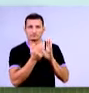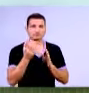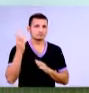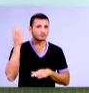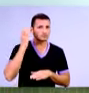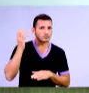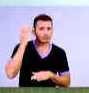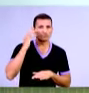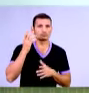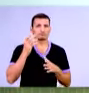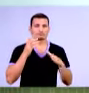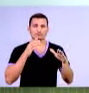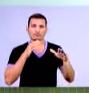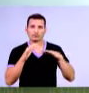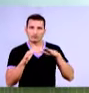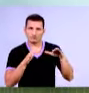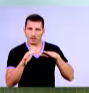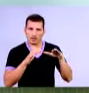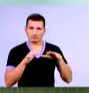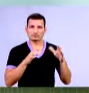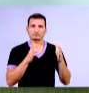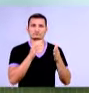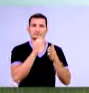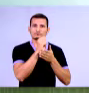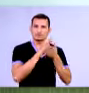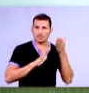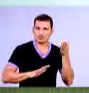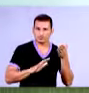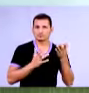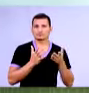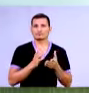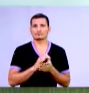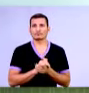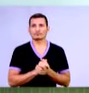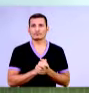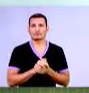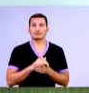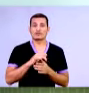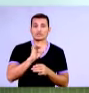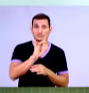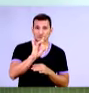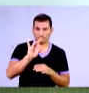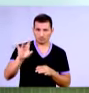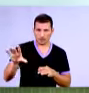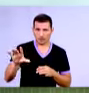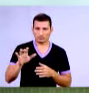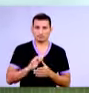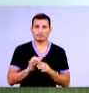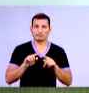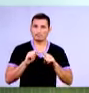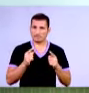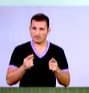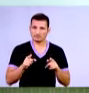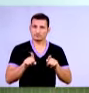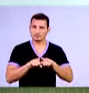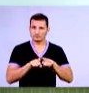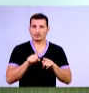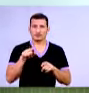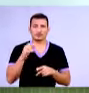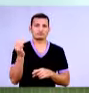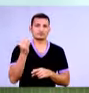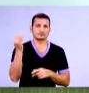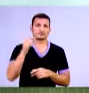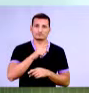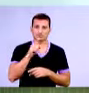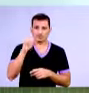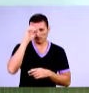trabalhar com animação, trabalhar com textos, né, de forma individualizada. Mas, de certa forma, também é importante que